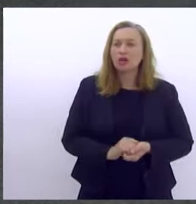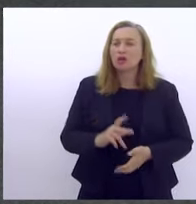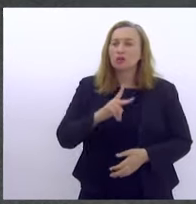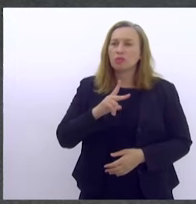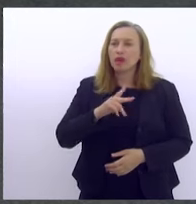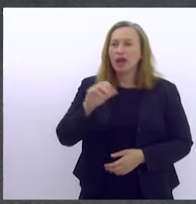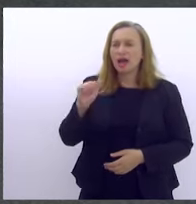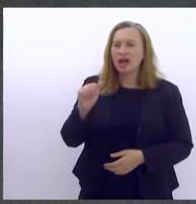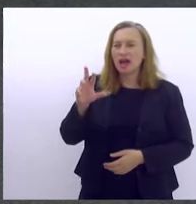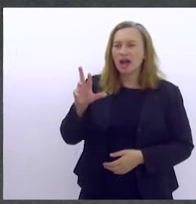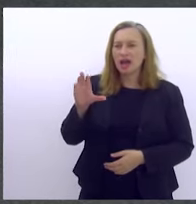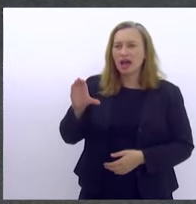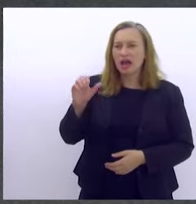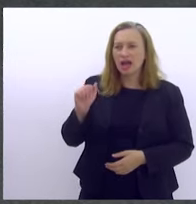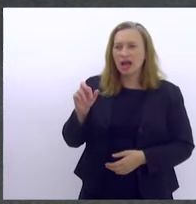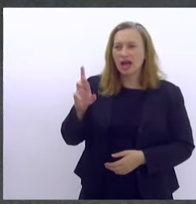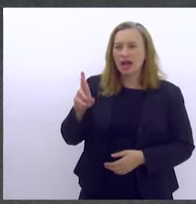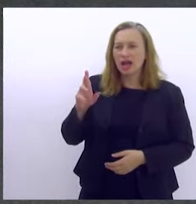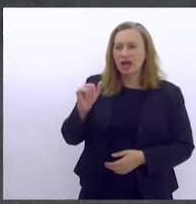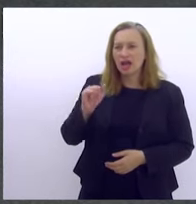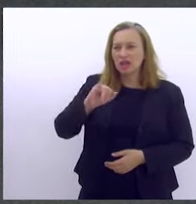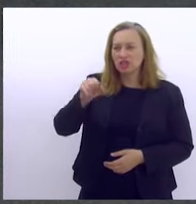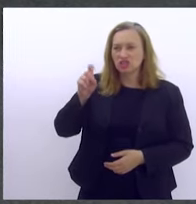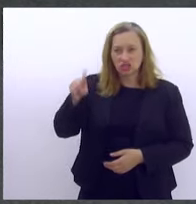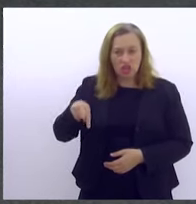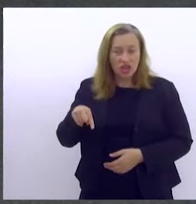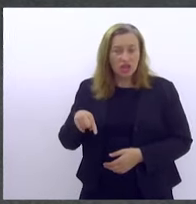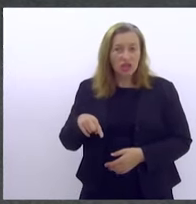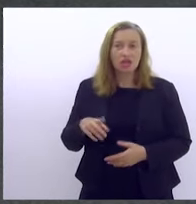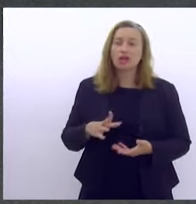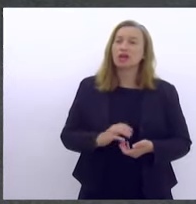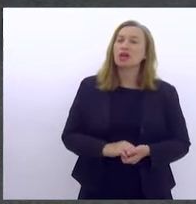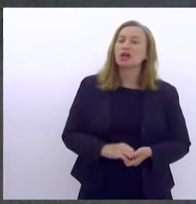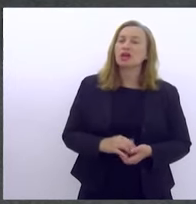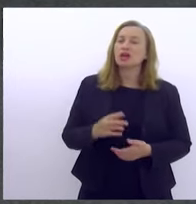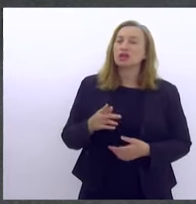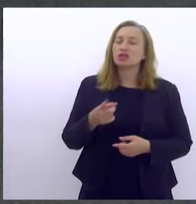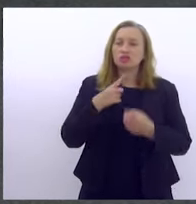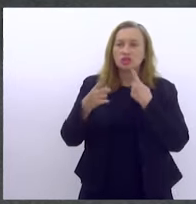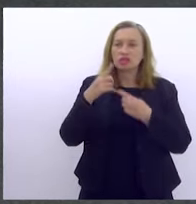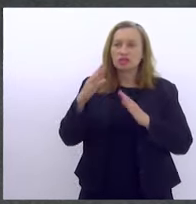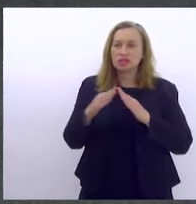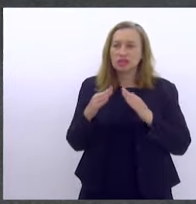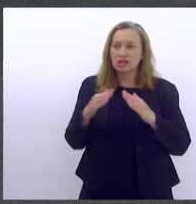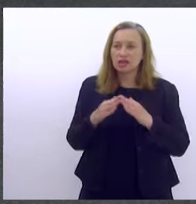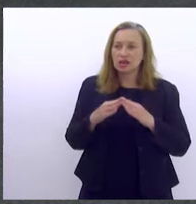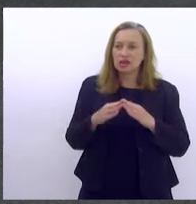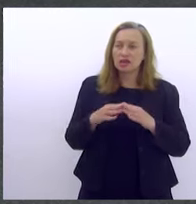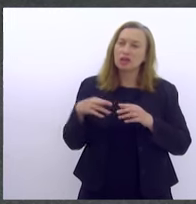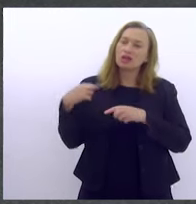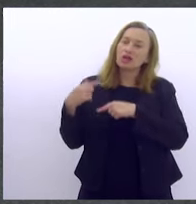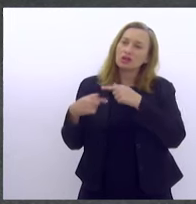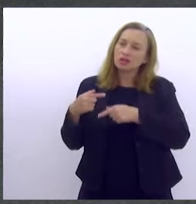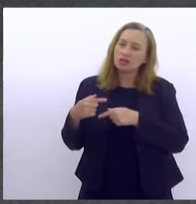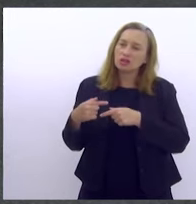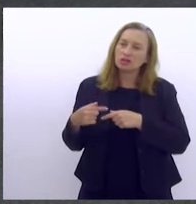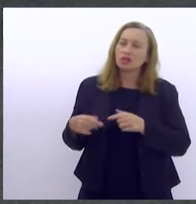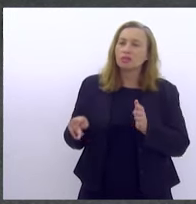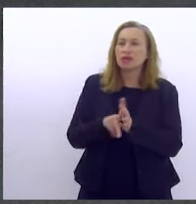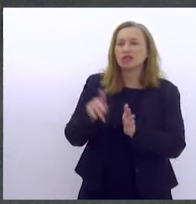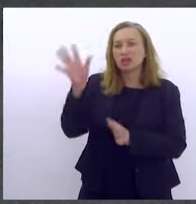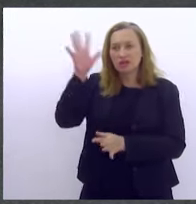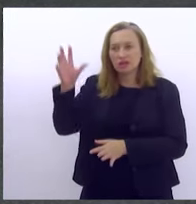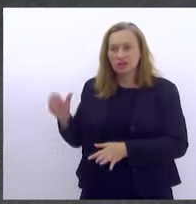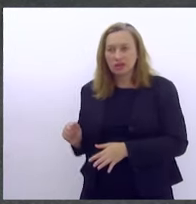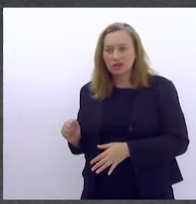acarajé, que a gente tanto debate aqui nessa casa e é tão referenciado, ele é de origem do culto africano. Para quem